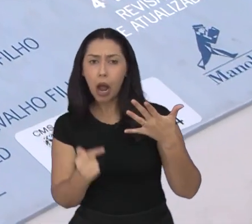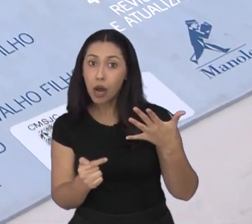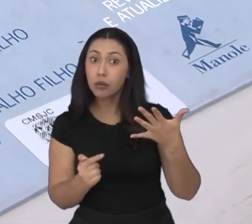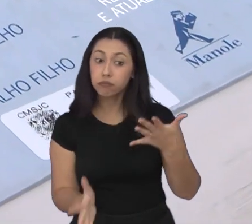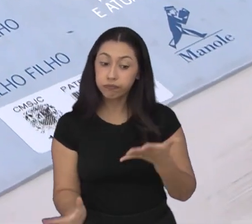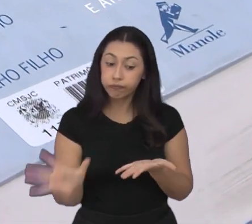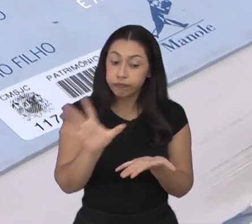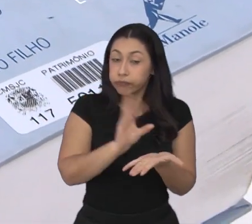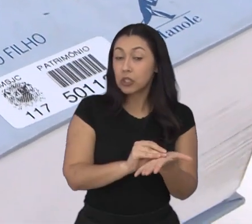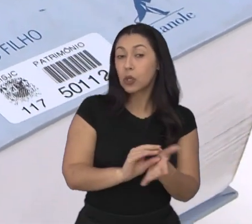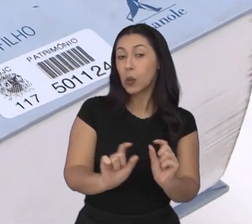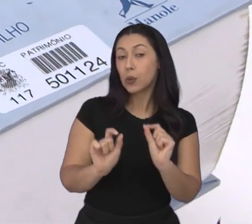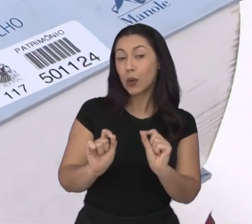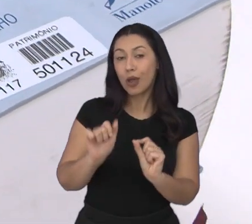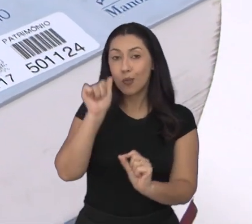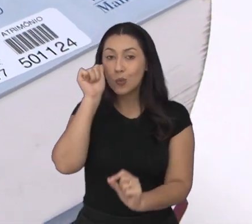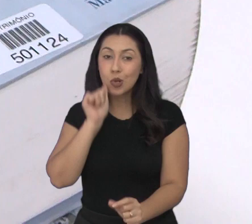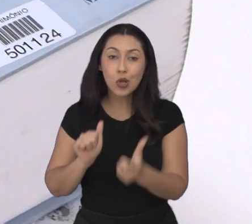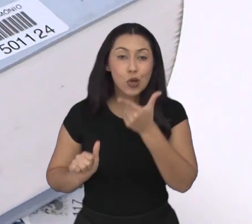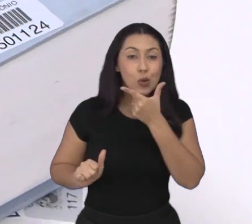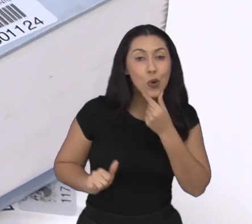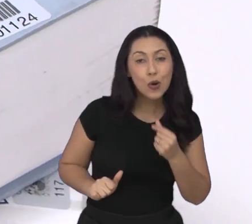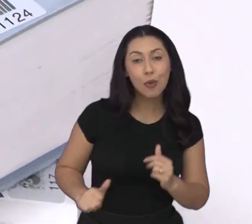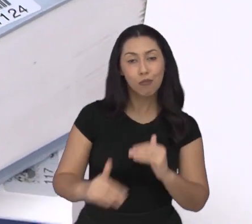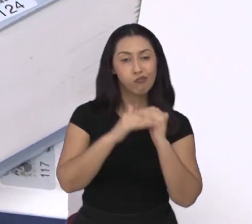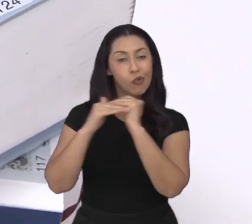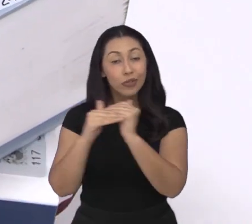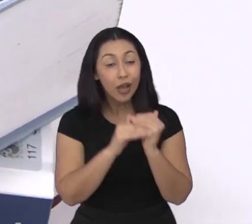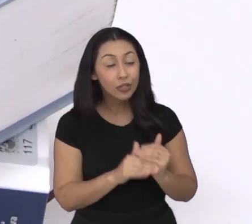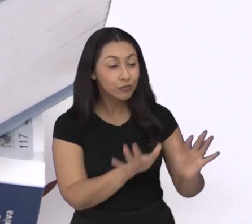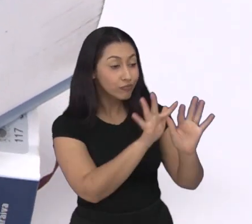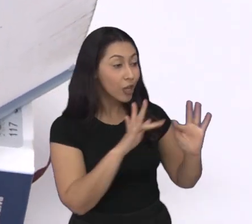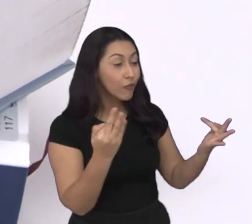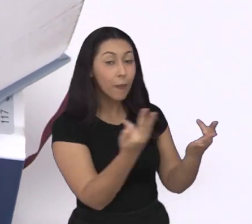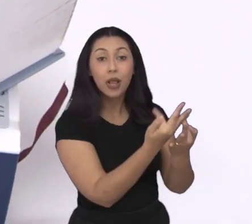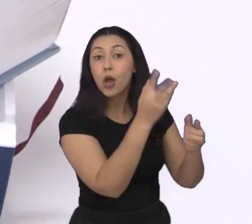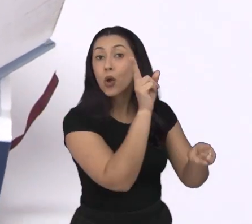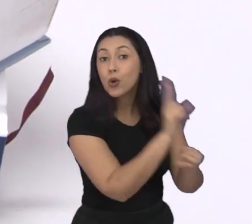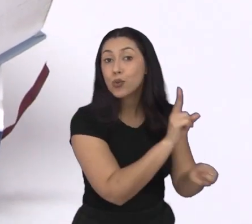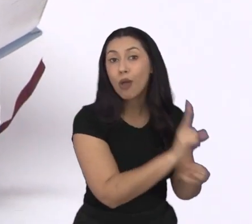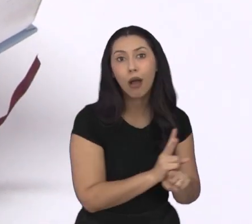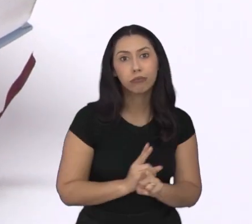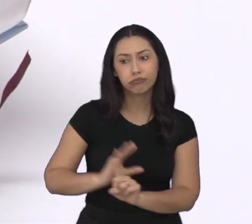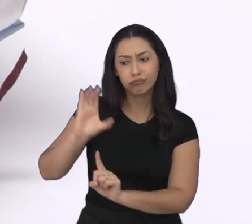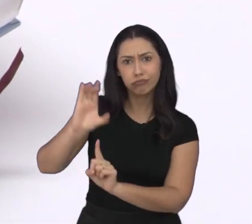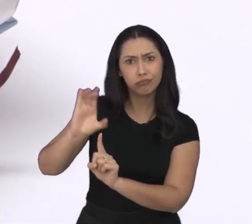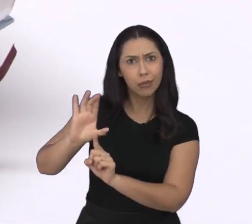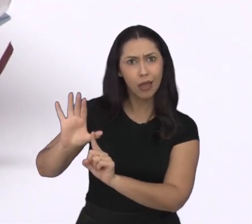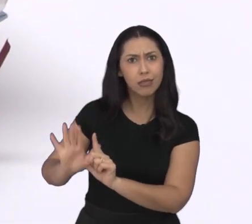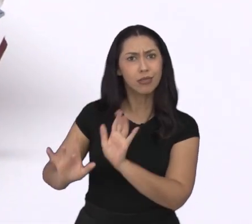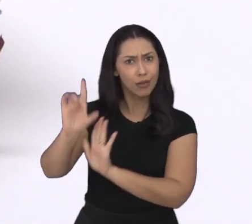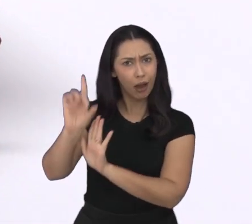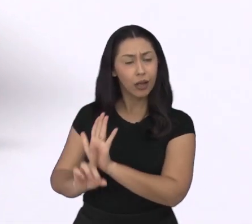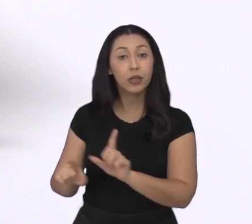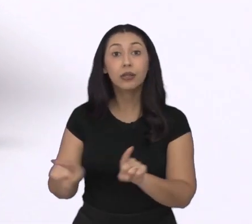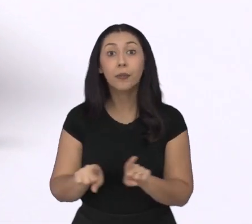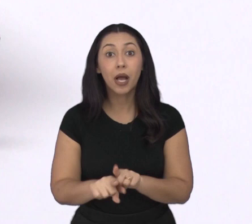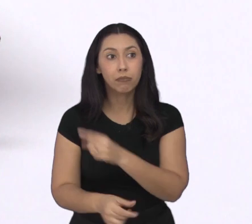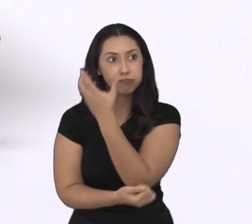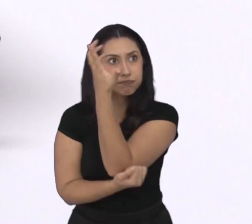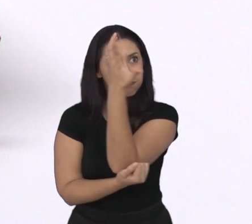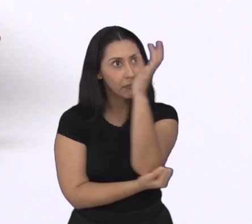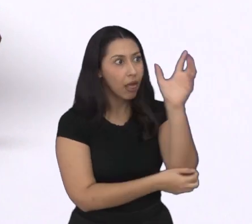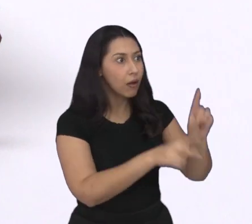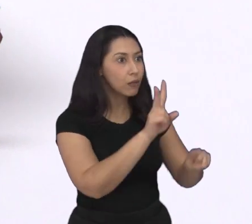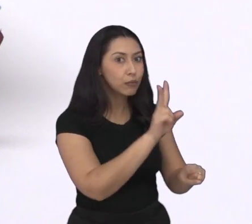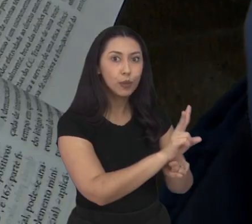pontos encontrados no livro são a igualdade entre os sexos, a proteção da família, a defesa do consumidor e a preservação